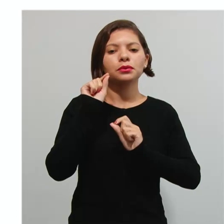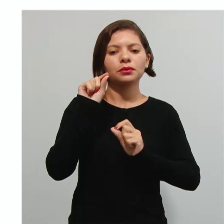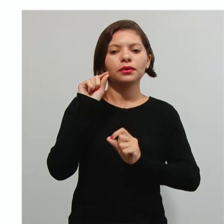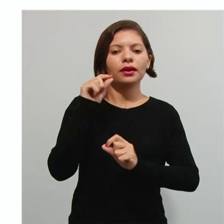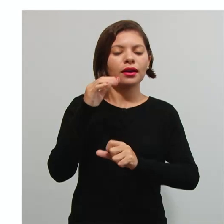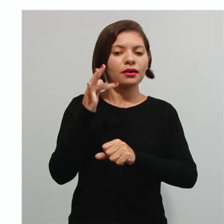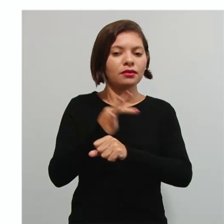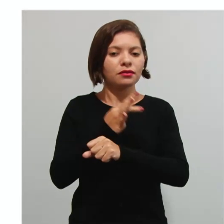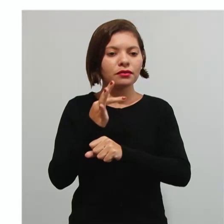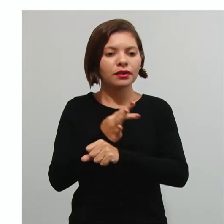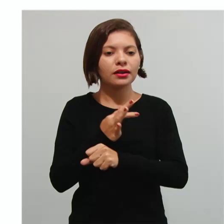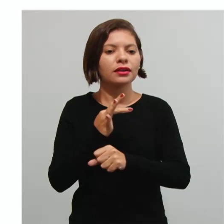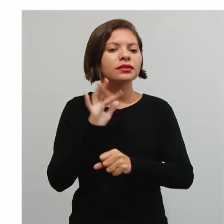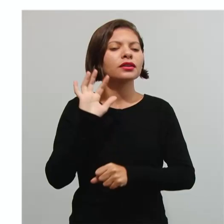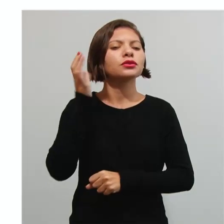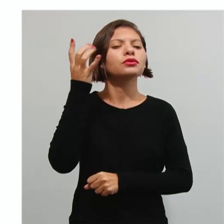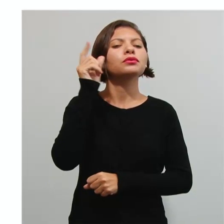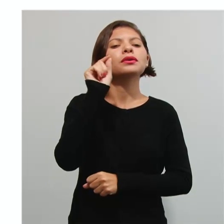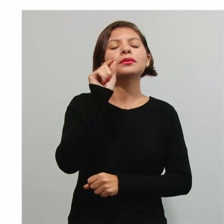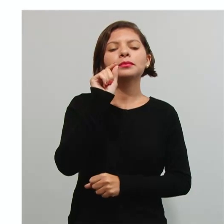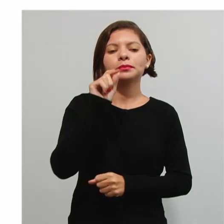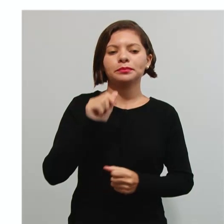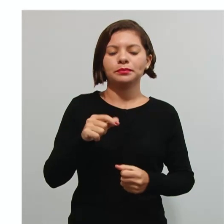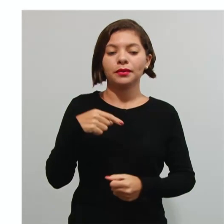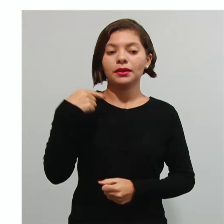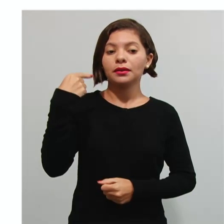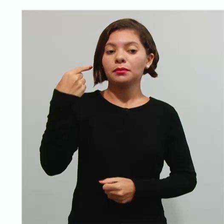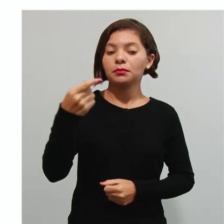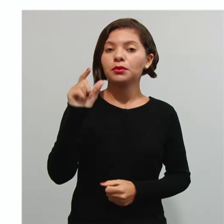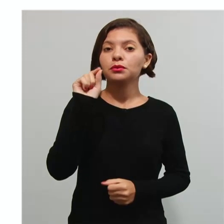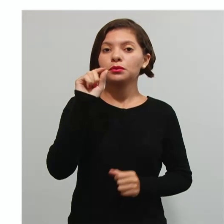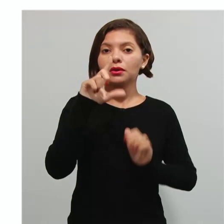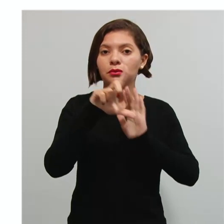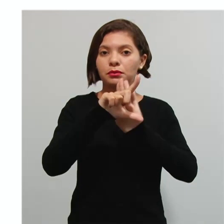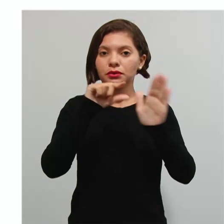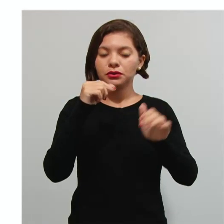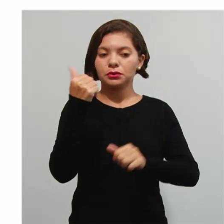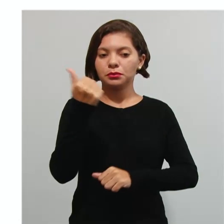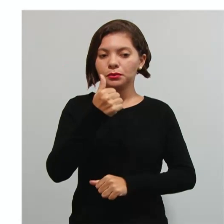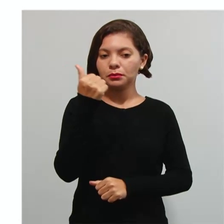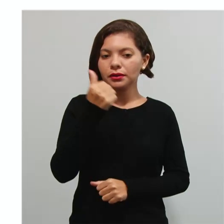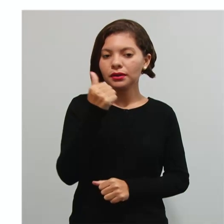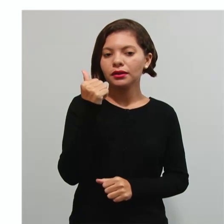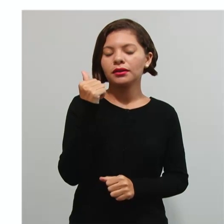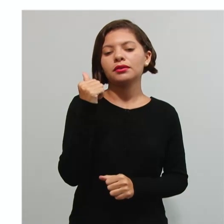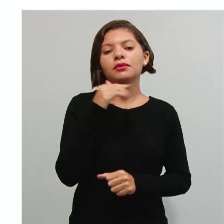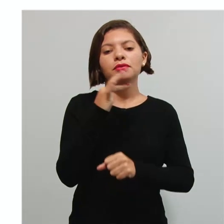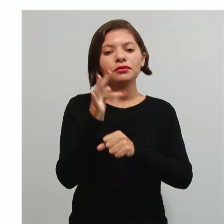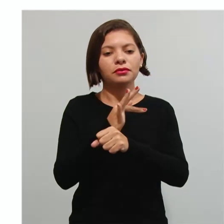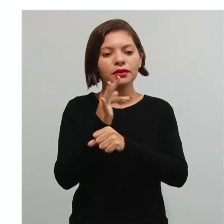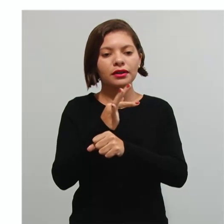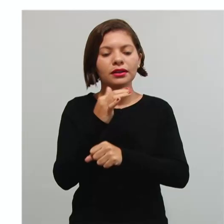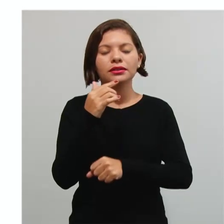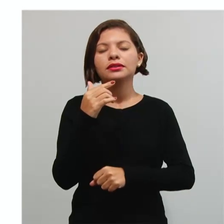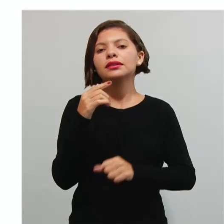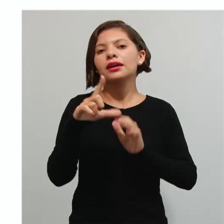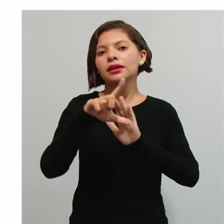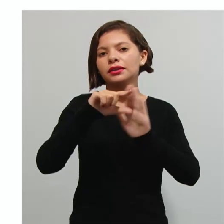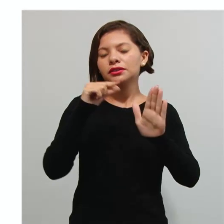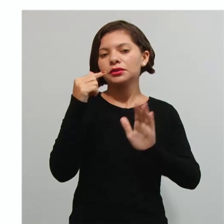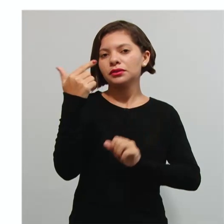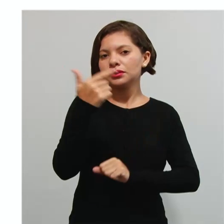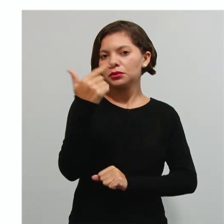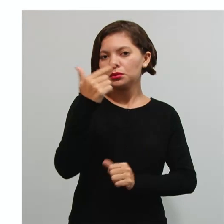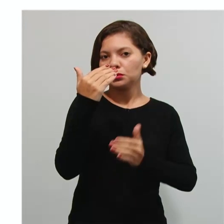em pecúnia, resolve. Aí, depois do resolve, né, os artigos. Conceder a conversão de férias, artigo 2º. Esta portaria